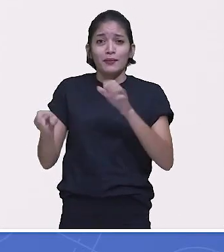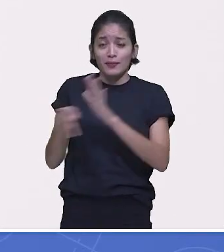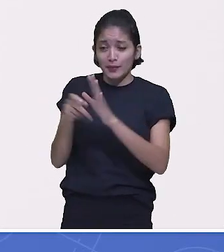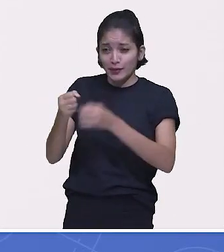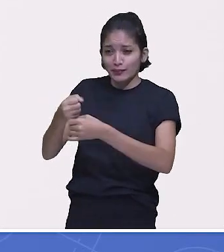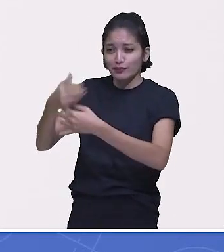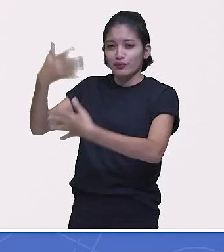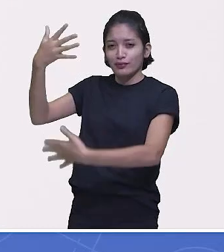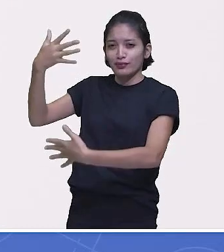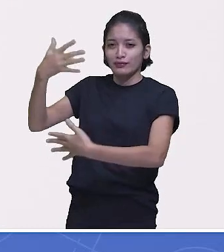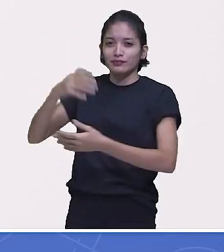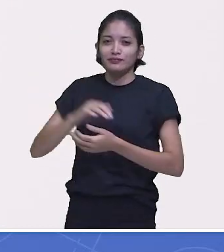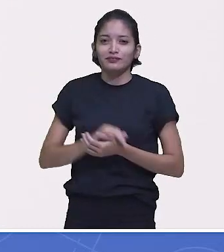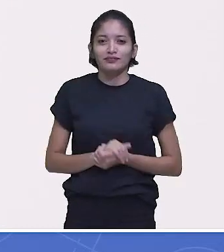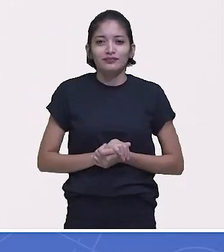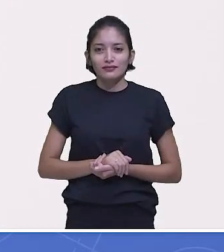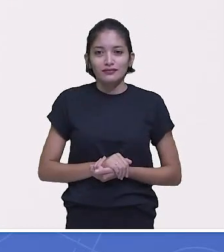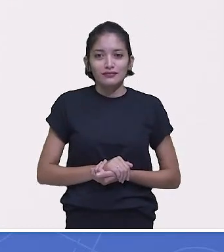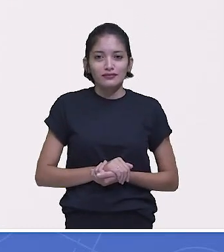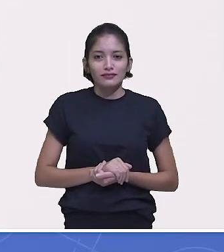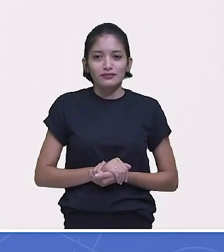ok? Vamos lá, então.